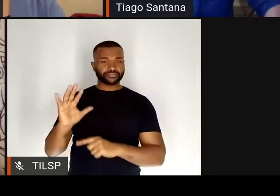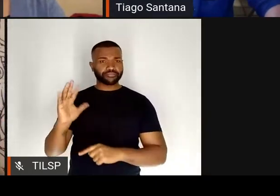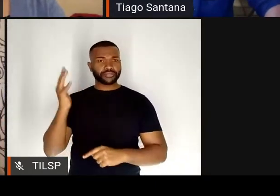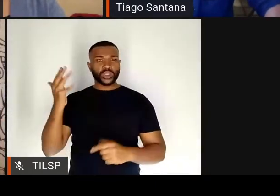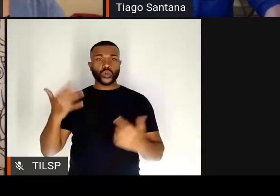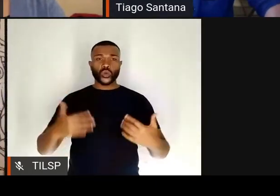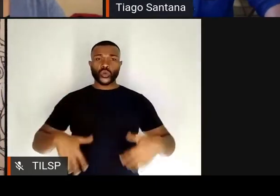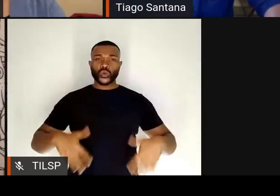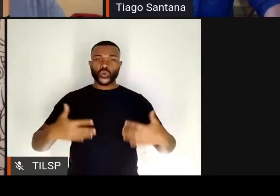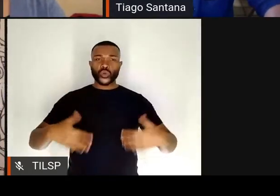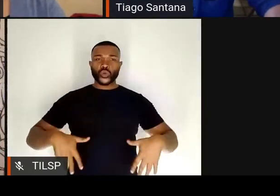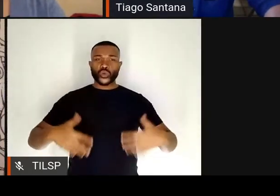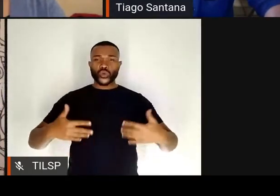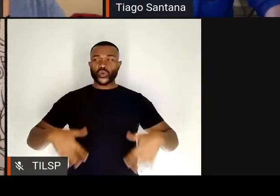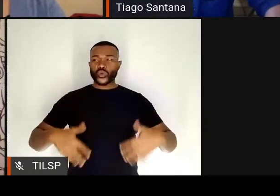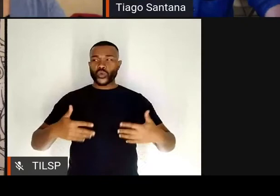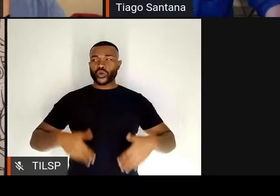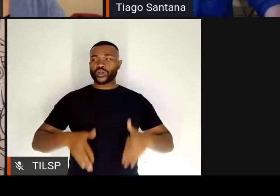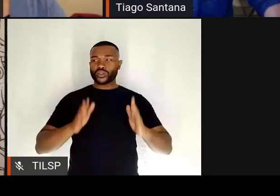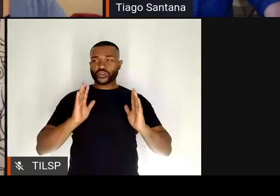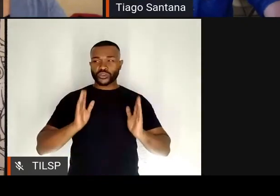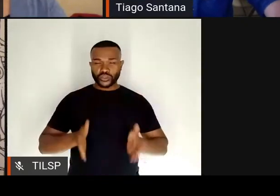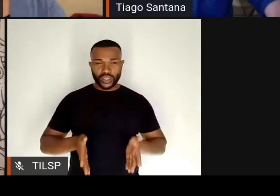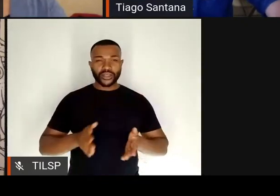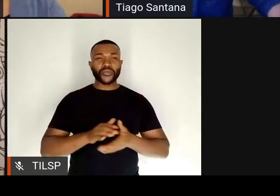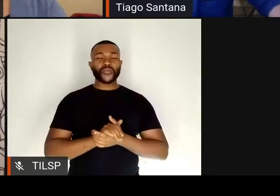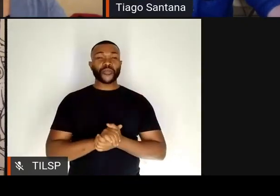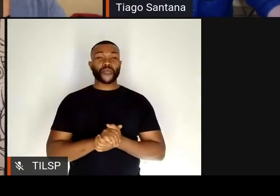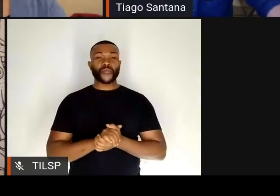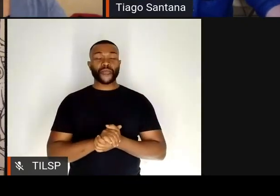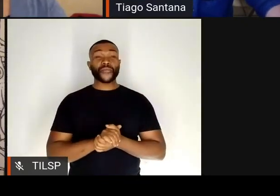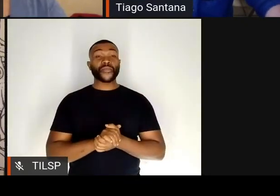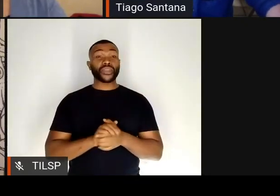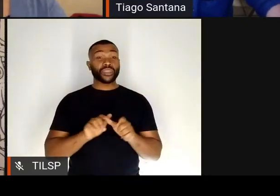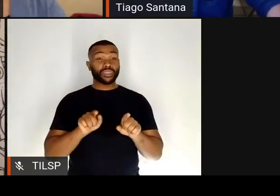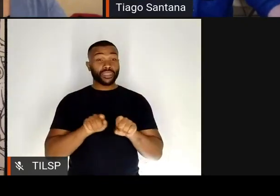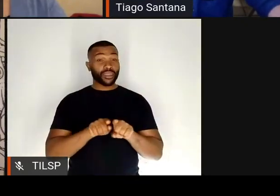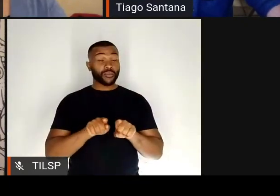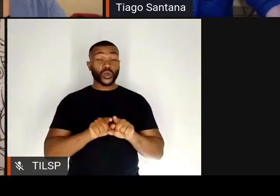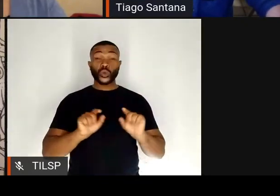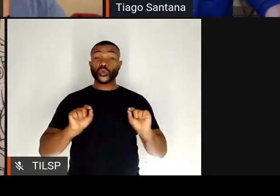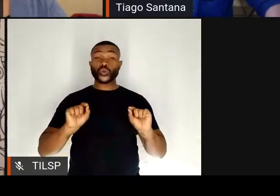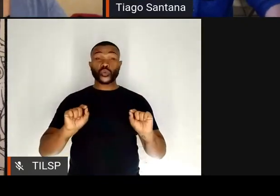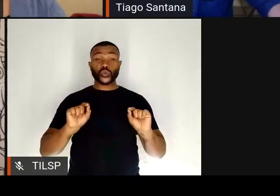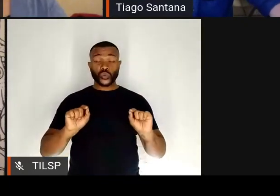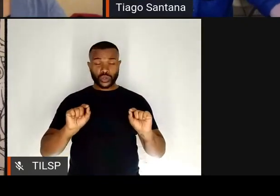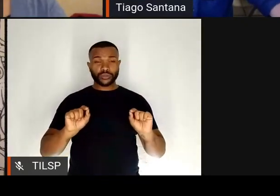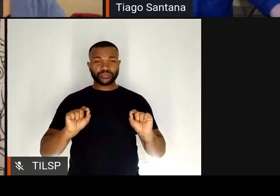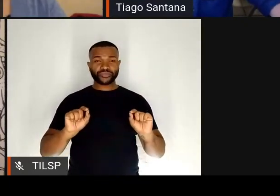filmes e digitais e tal, à parte, sem dúvida,